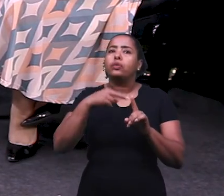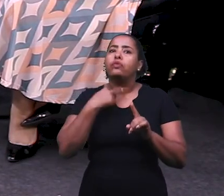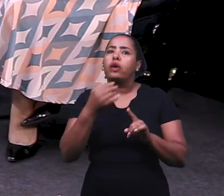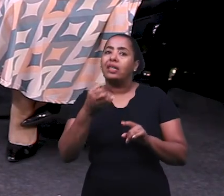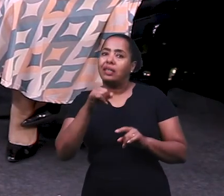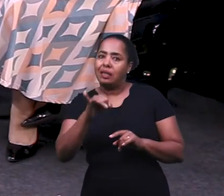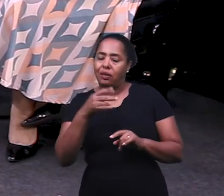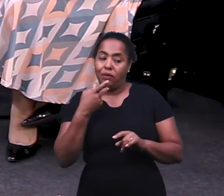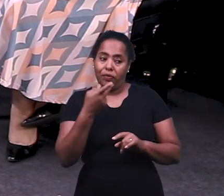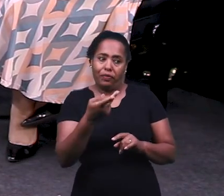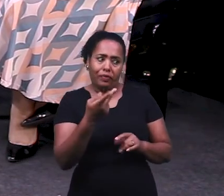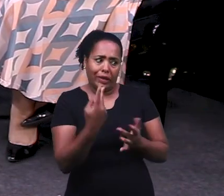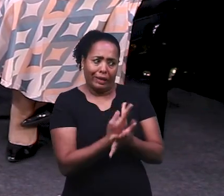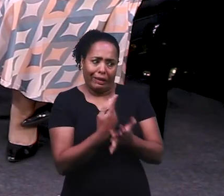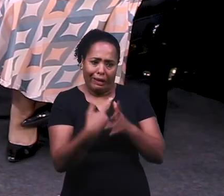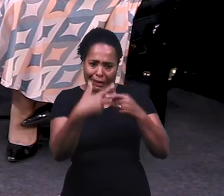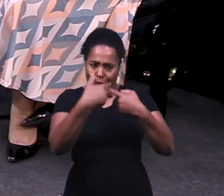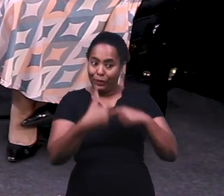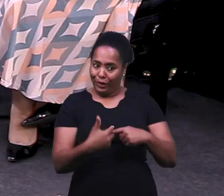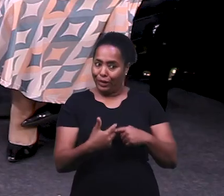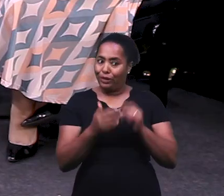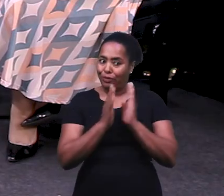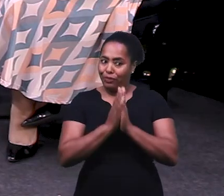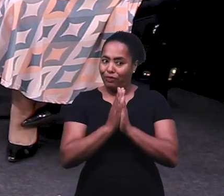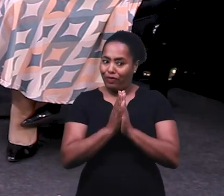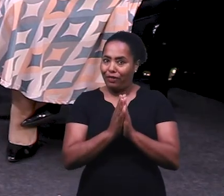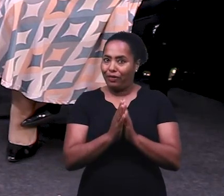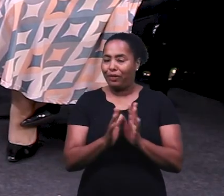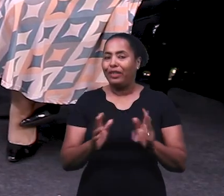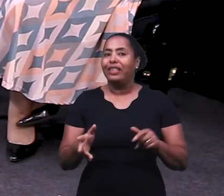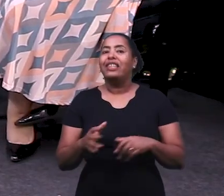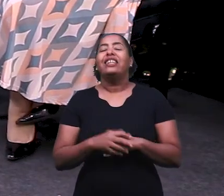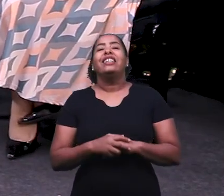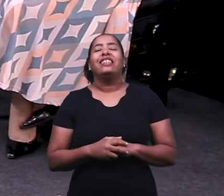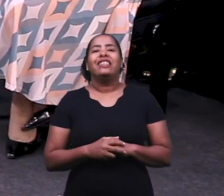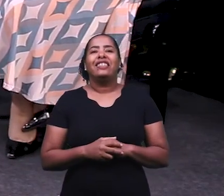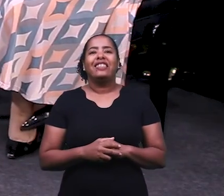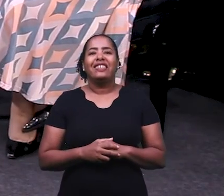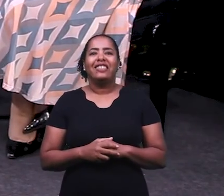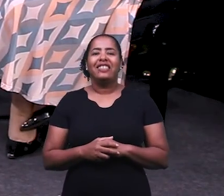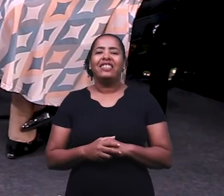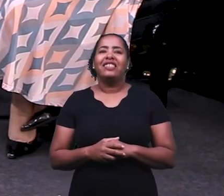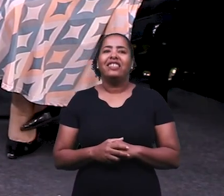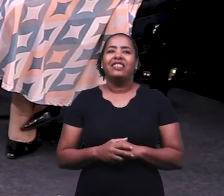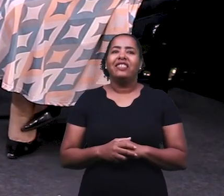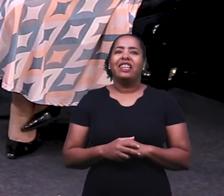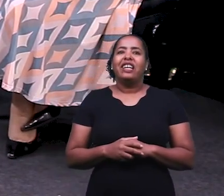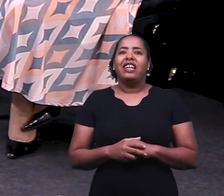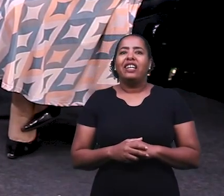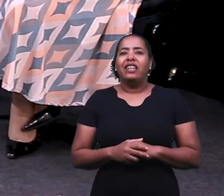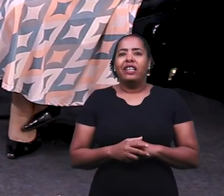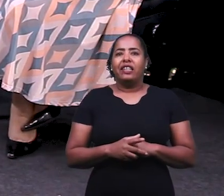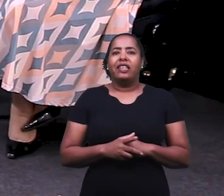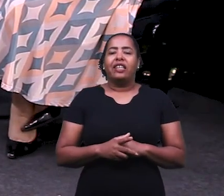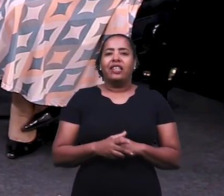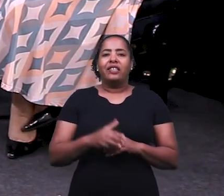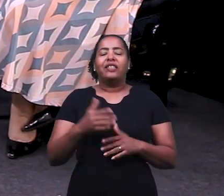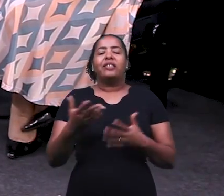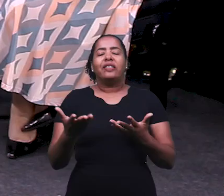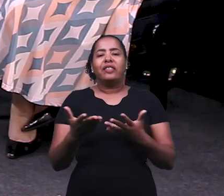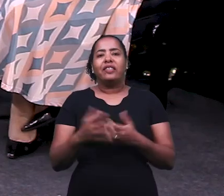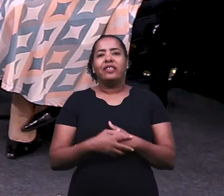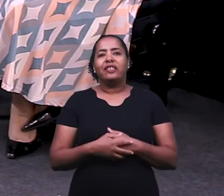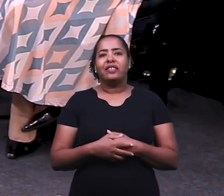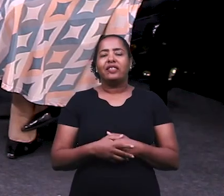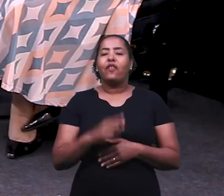vozes, né? São naipes de vozes que, se eu estiver falando alguma coisa errada, por favor, me corrija. Eu sou metido a saber alguma coisa de música.